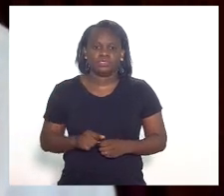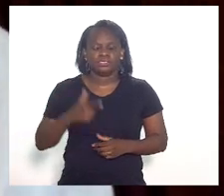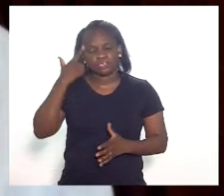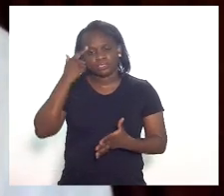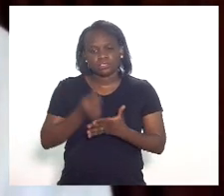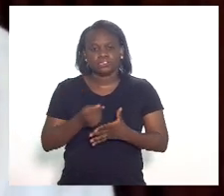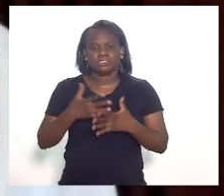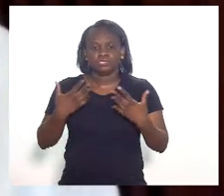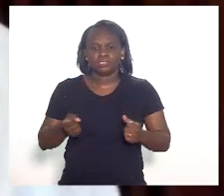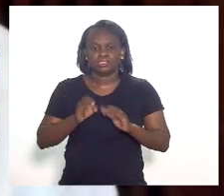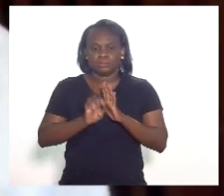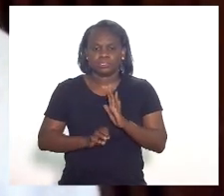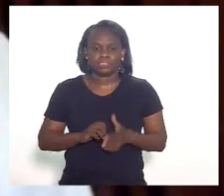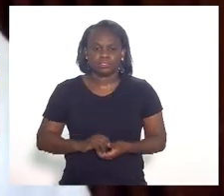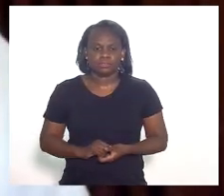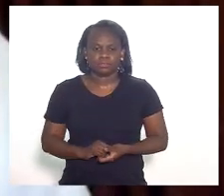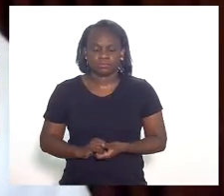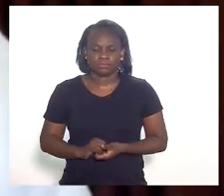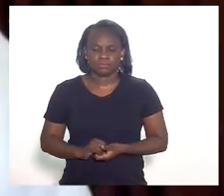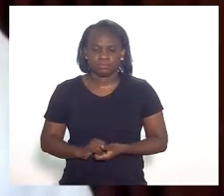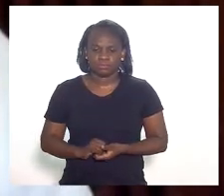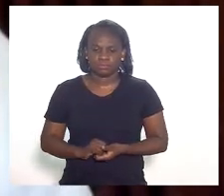é favorável à emenda.